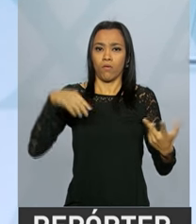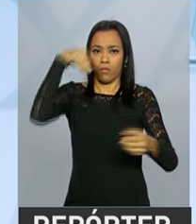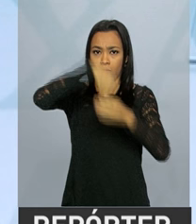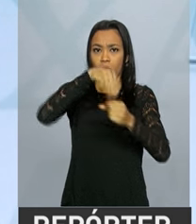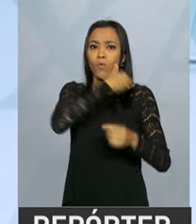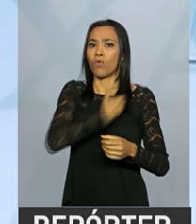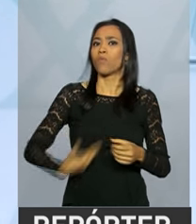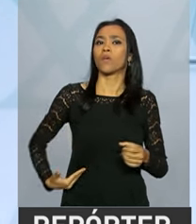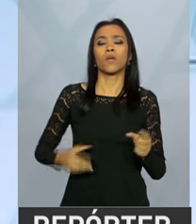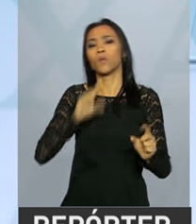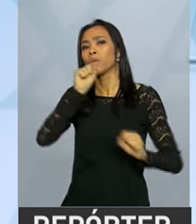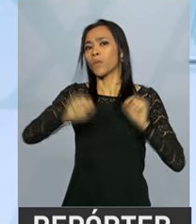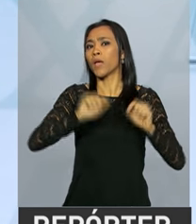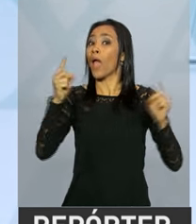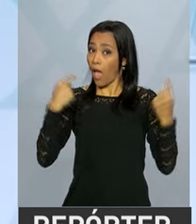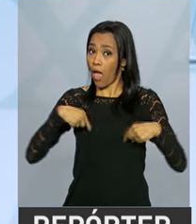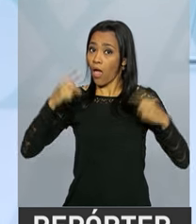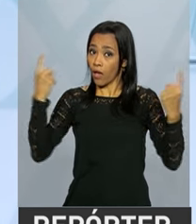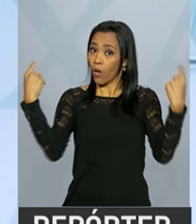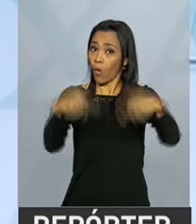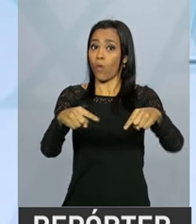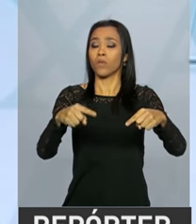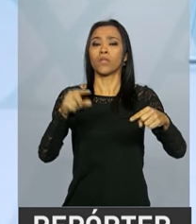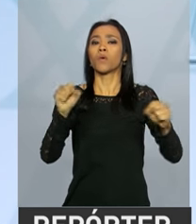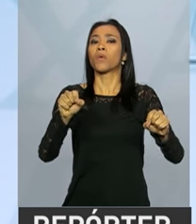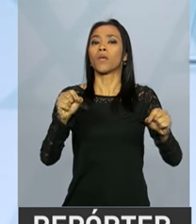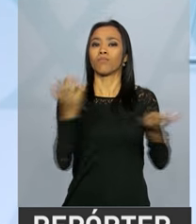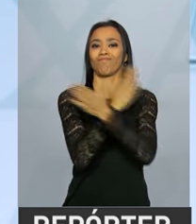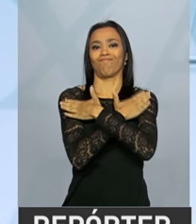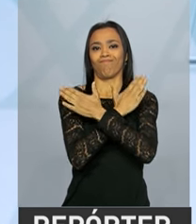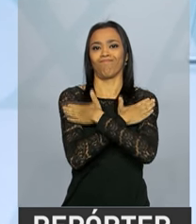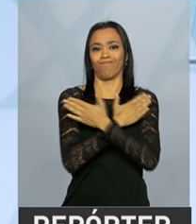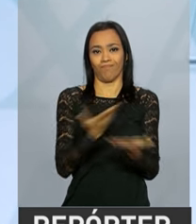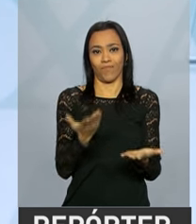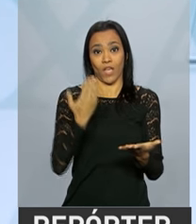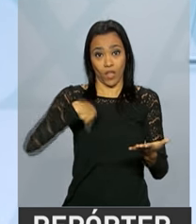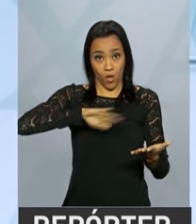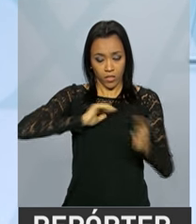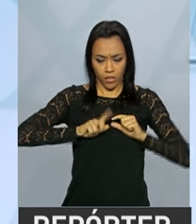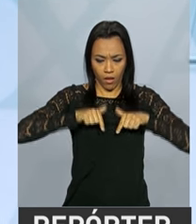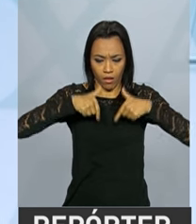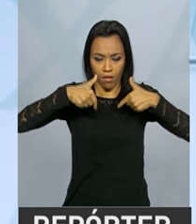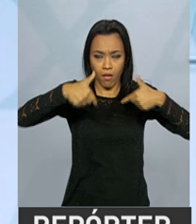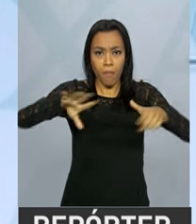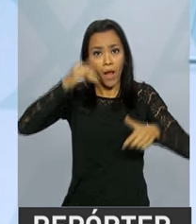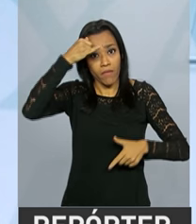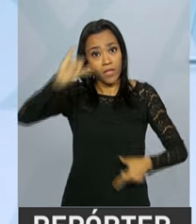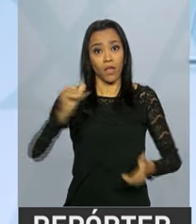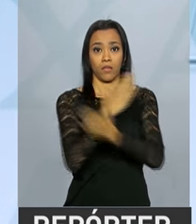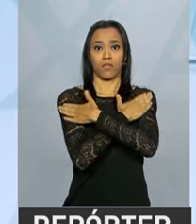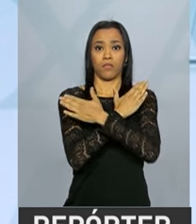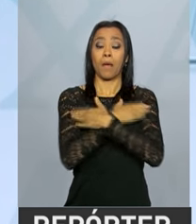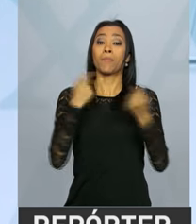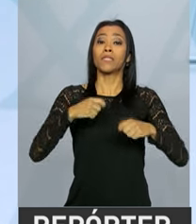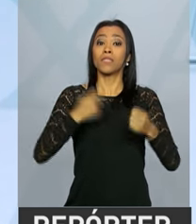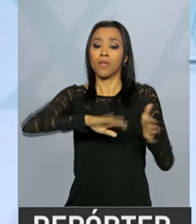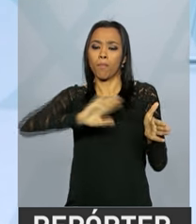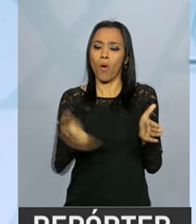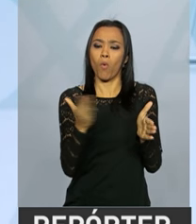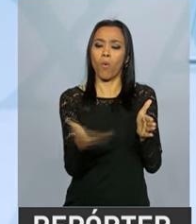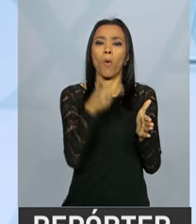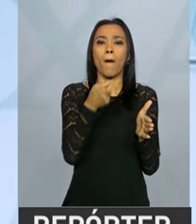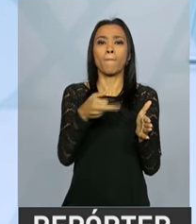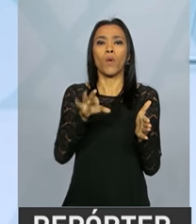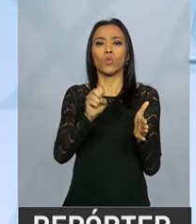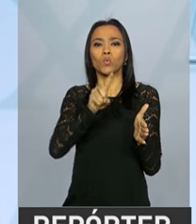exatamente combater o desemprego porque para combater o desemprego você precisa aumentar a produção você precisa